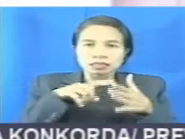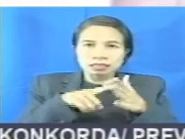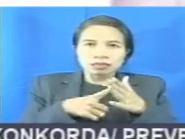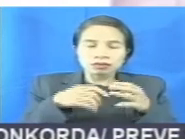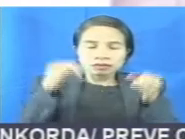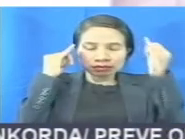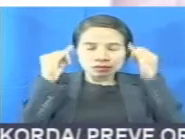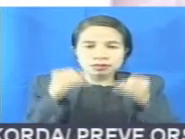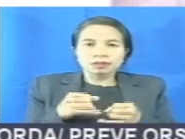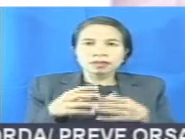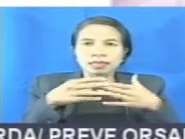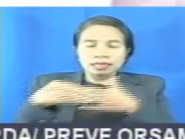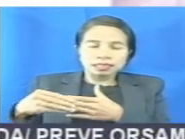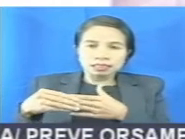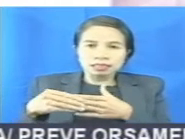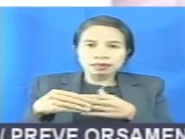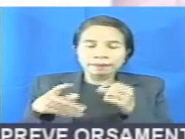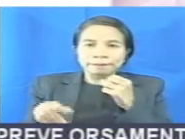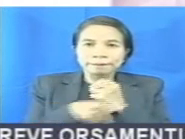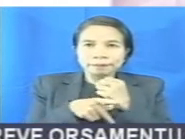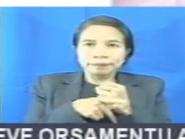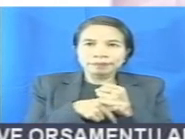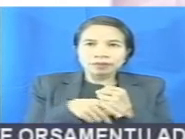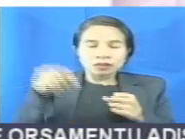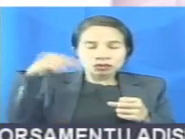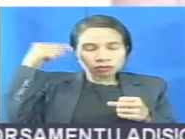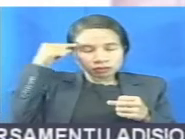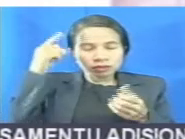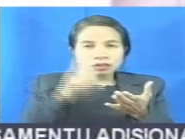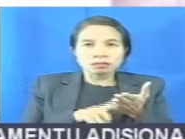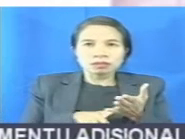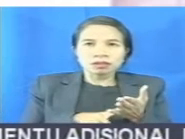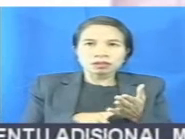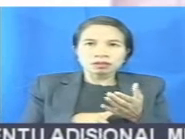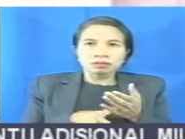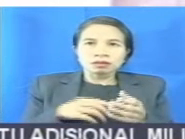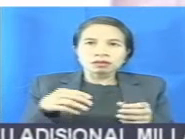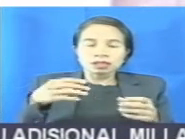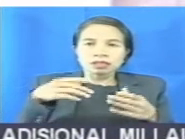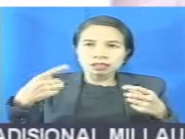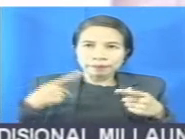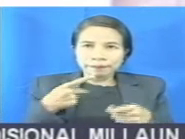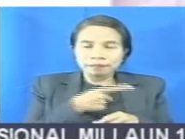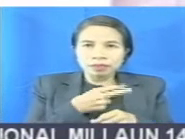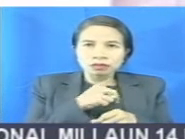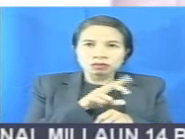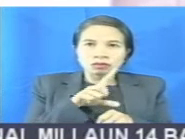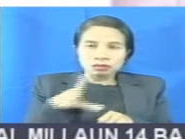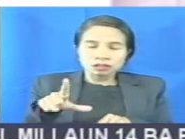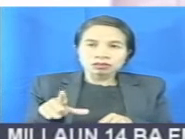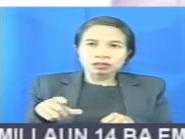Líderes bancada parlamentar decidem debate com o governo com a baseza em Timor-Leste e a ASEAN e a plenária ICUS tina rin rua